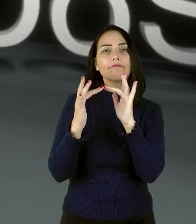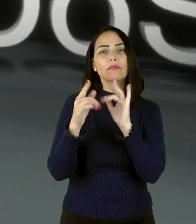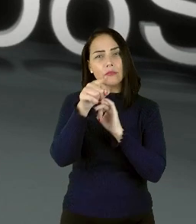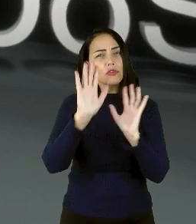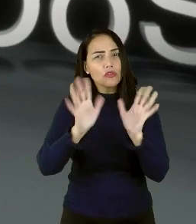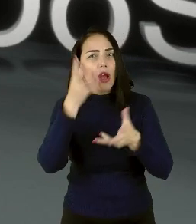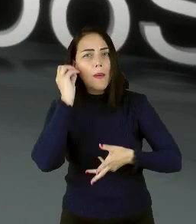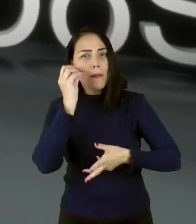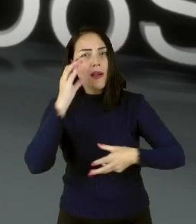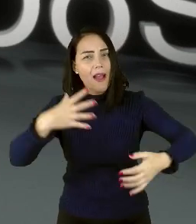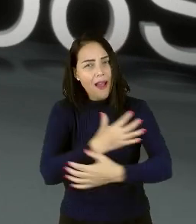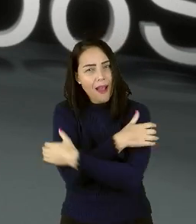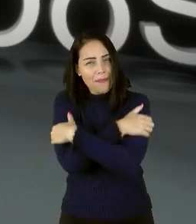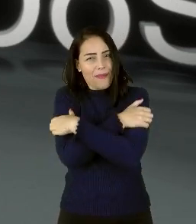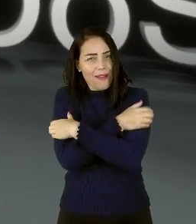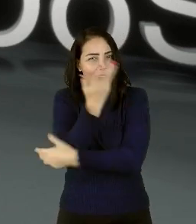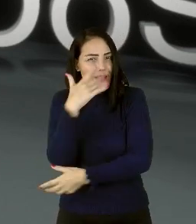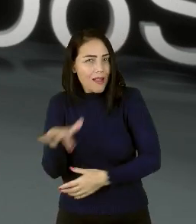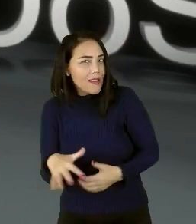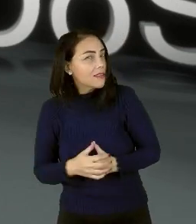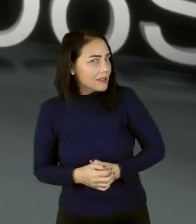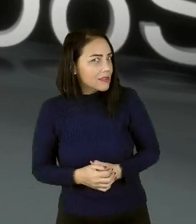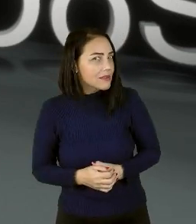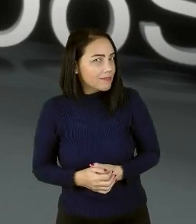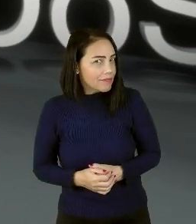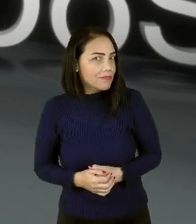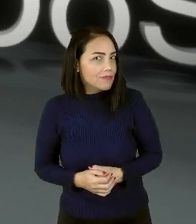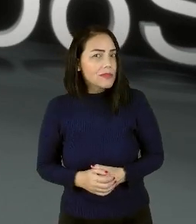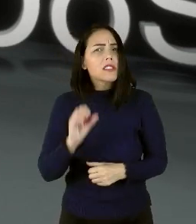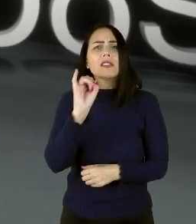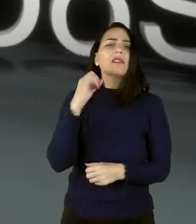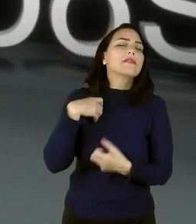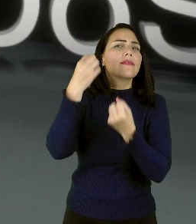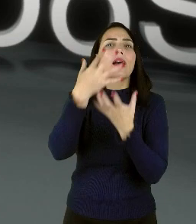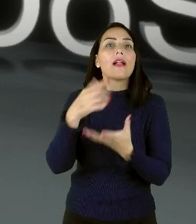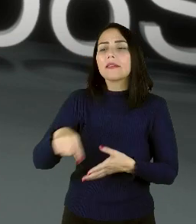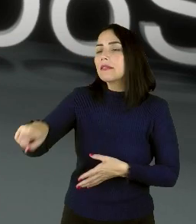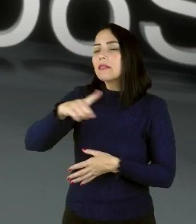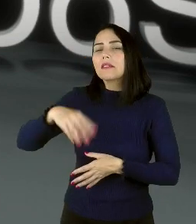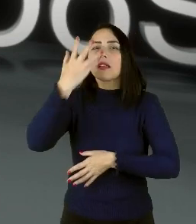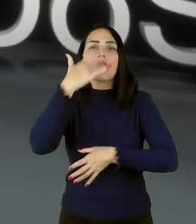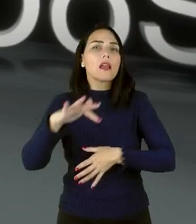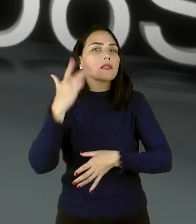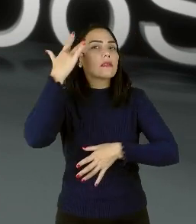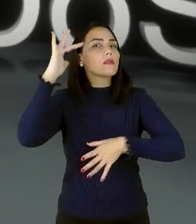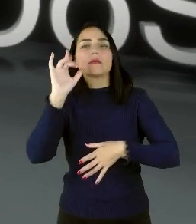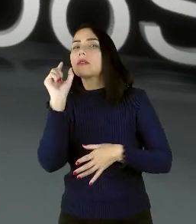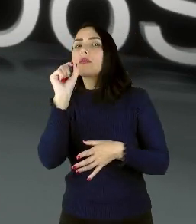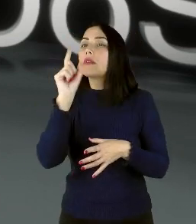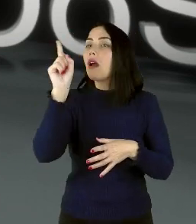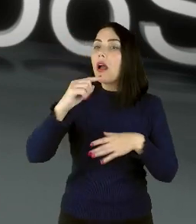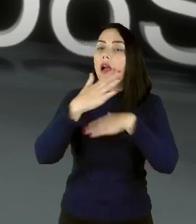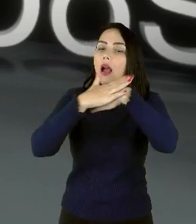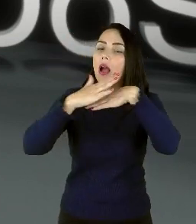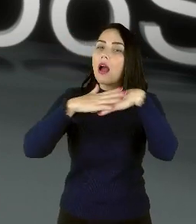já experimentou um abraço de uma criança? Mas, e se eu dissesse que aquelas crianças não sabiam que